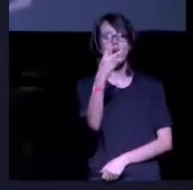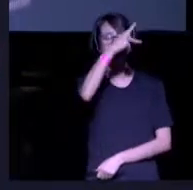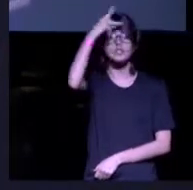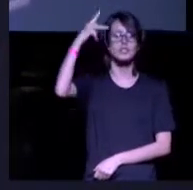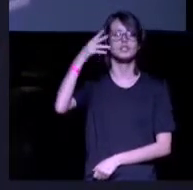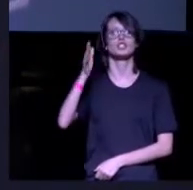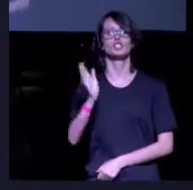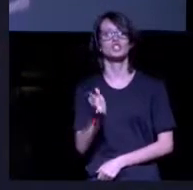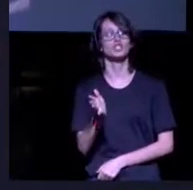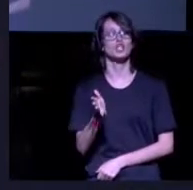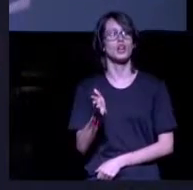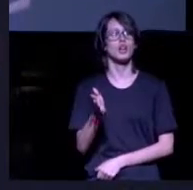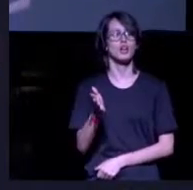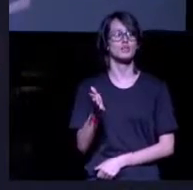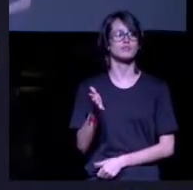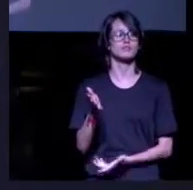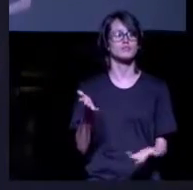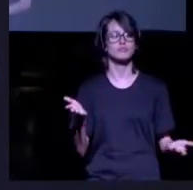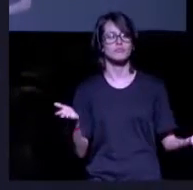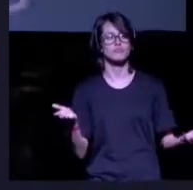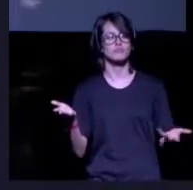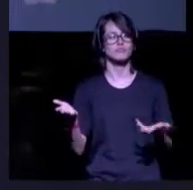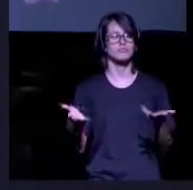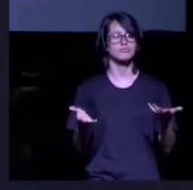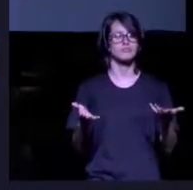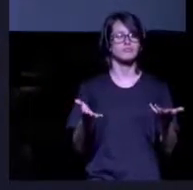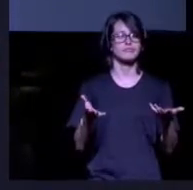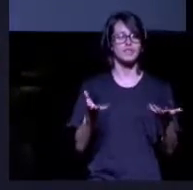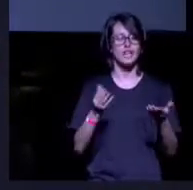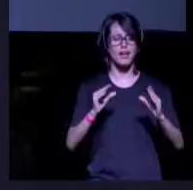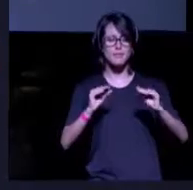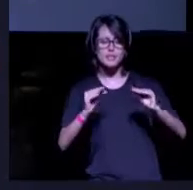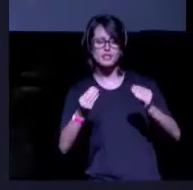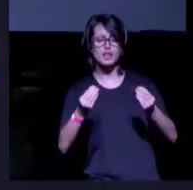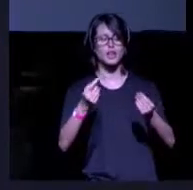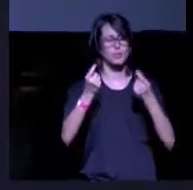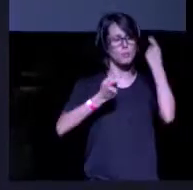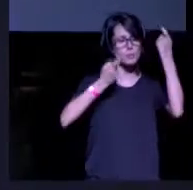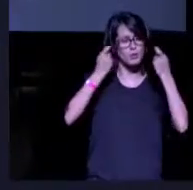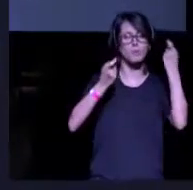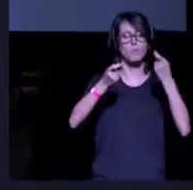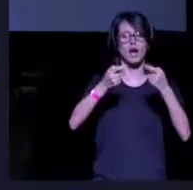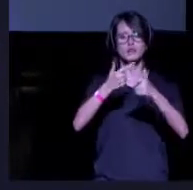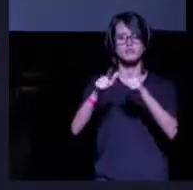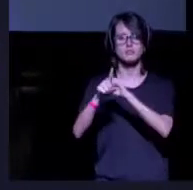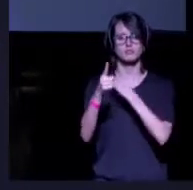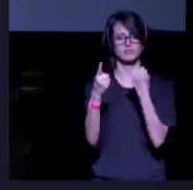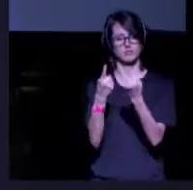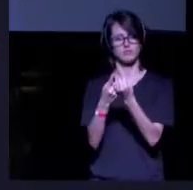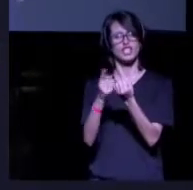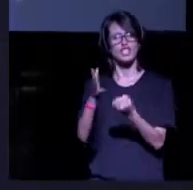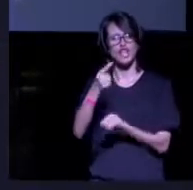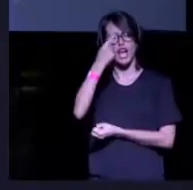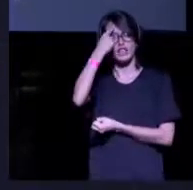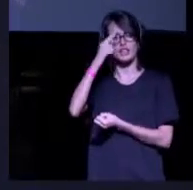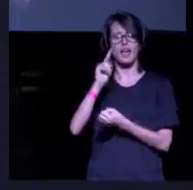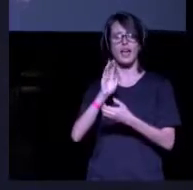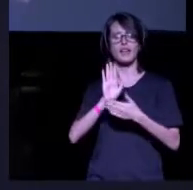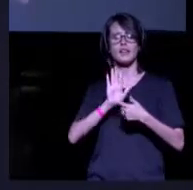mexendo nessas questões estão contribuindo pra projetos criando movimentos